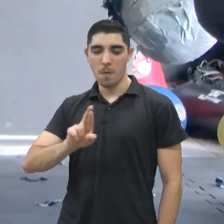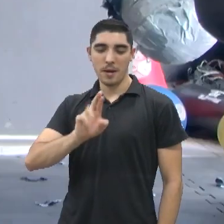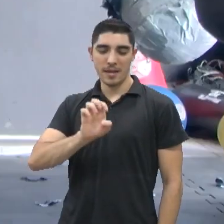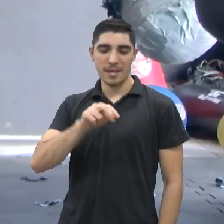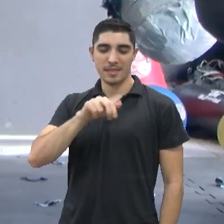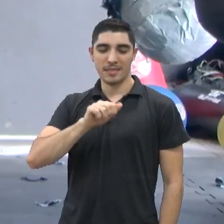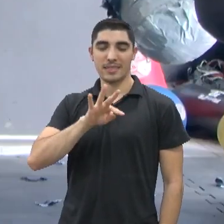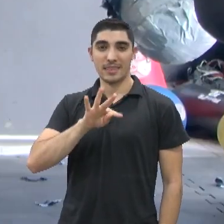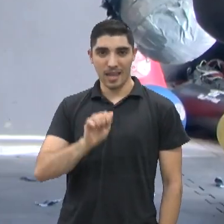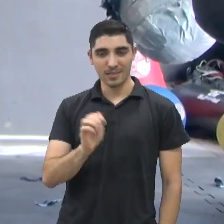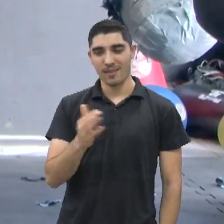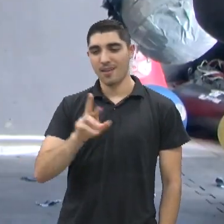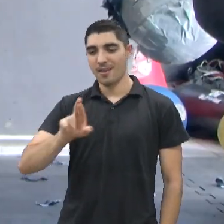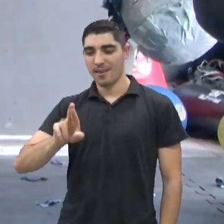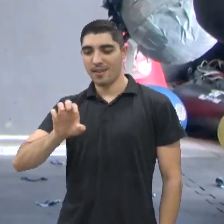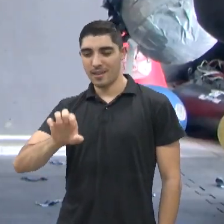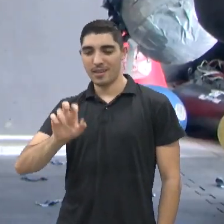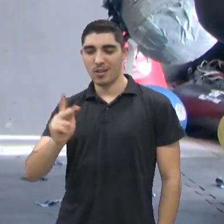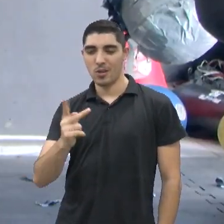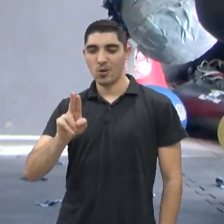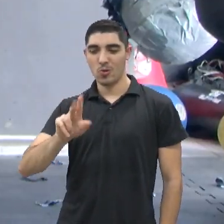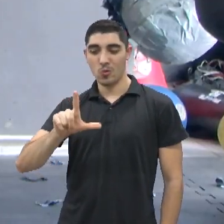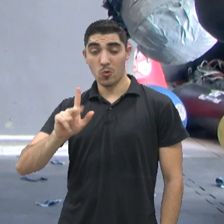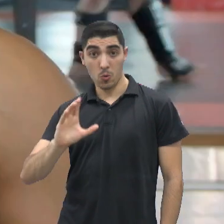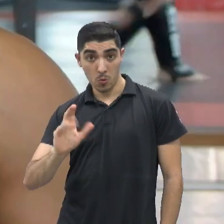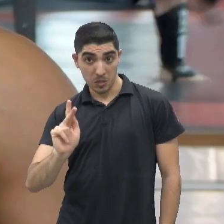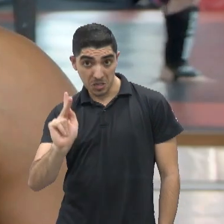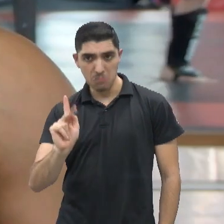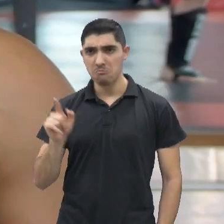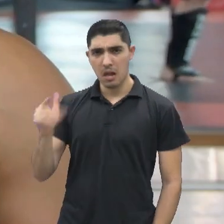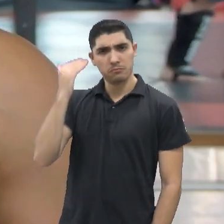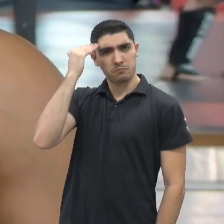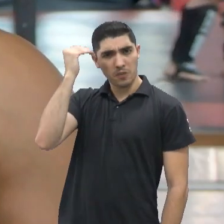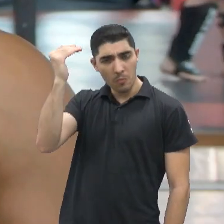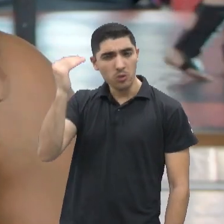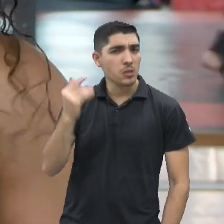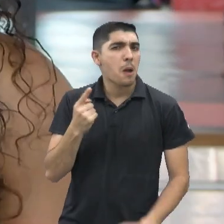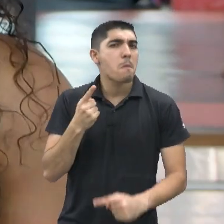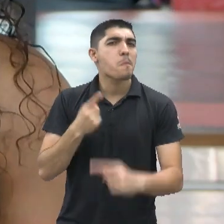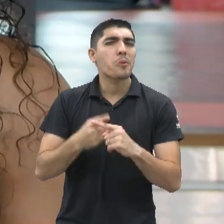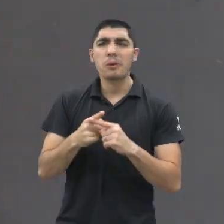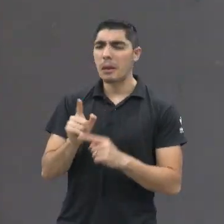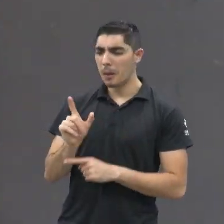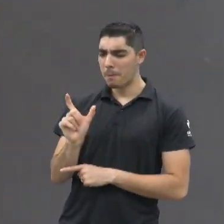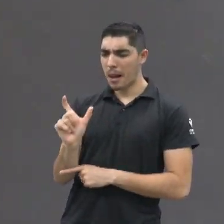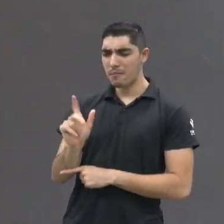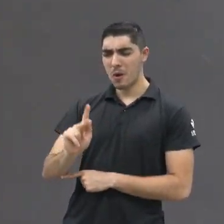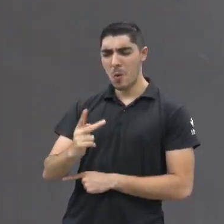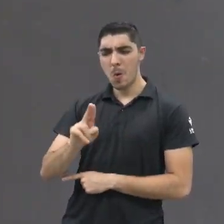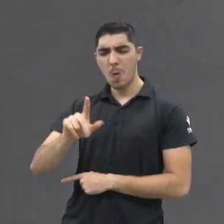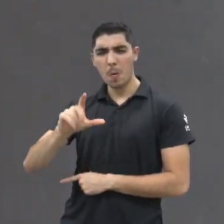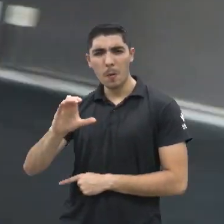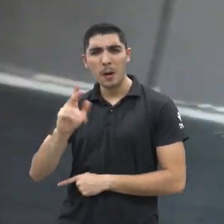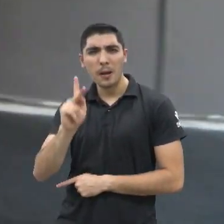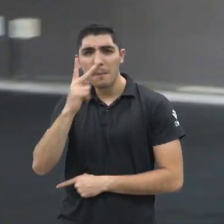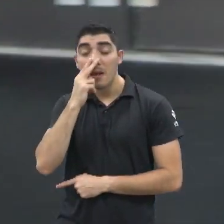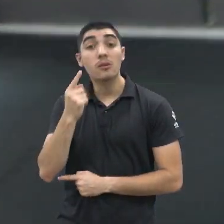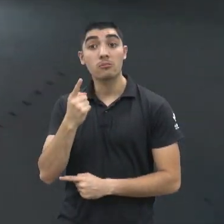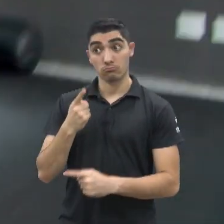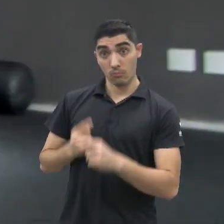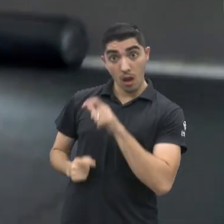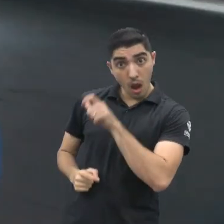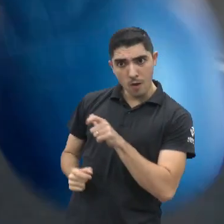conhecida, se destaca no mundo das lutas. O apelido não é por acaso. A força e a técnica da atleta